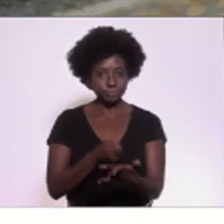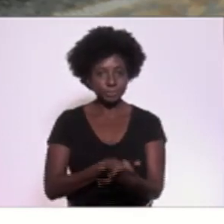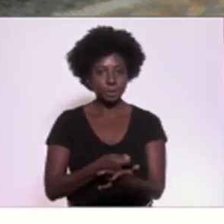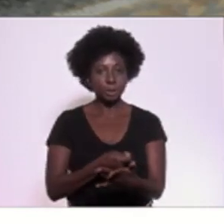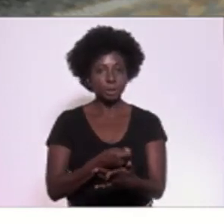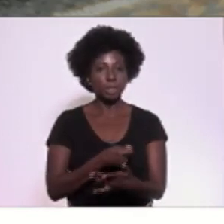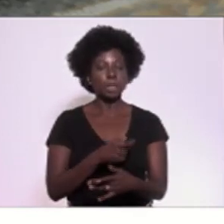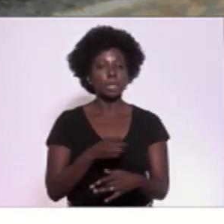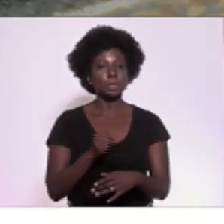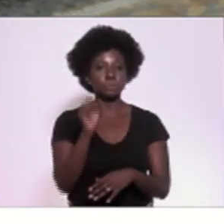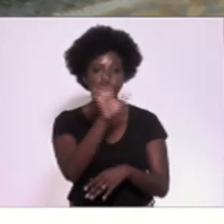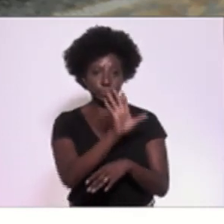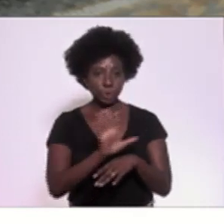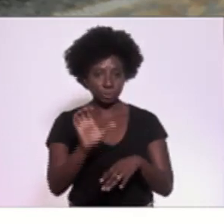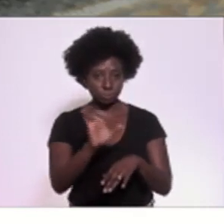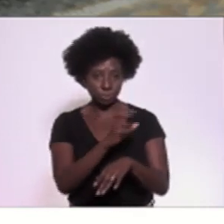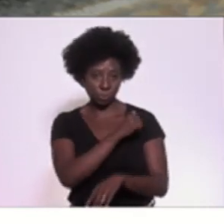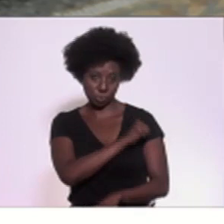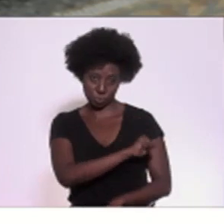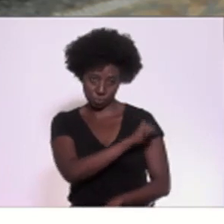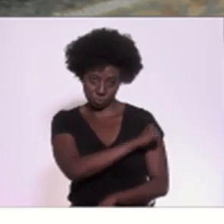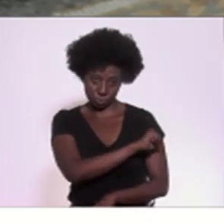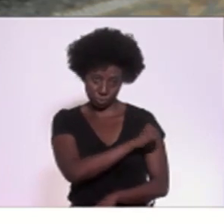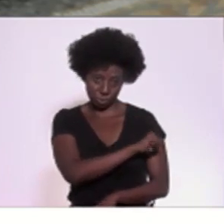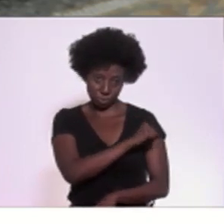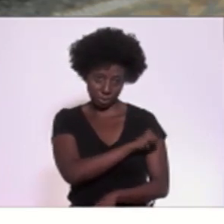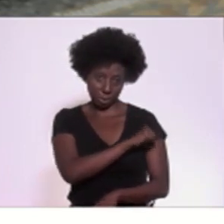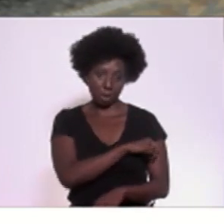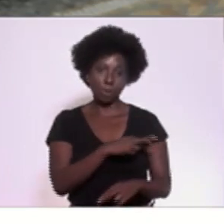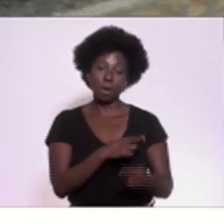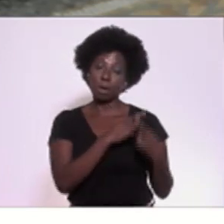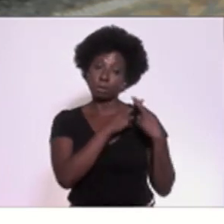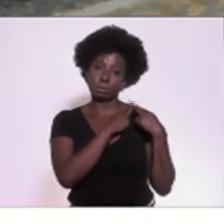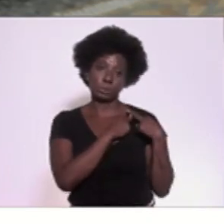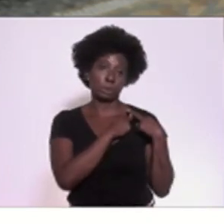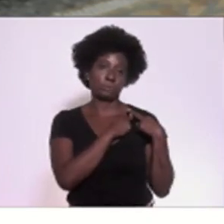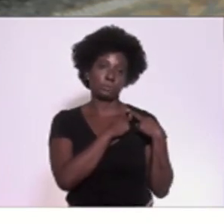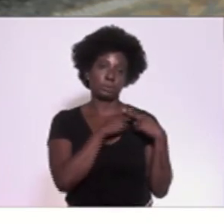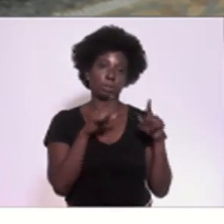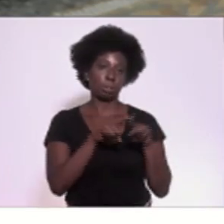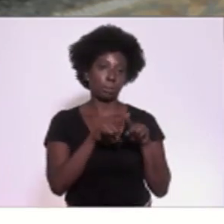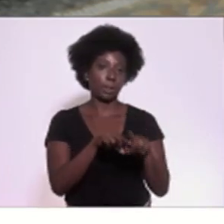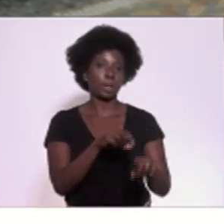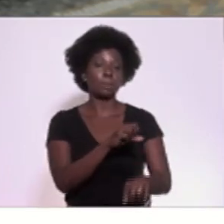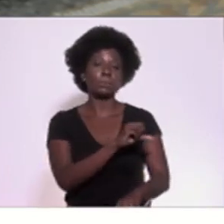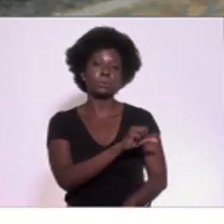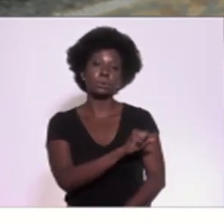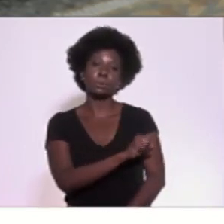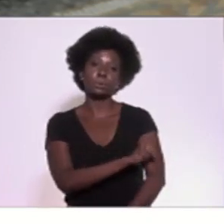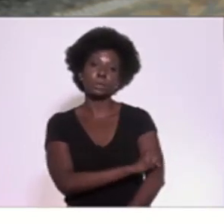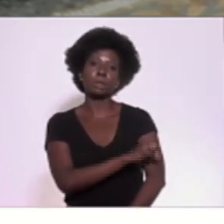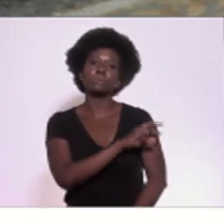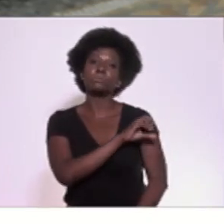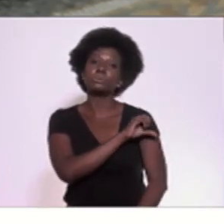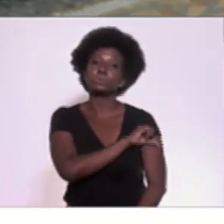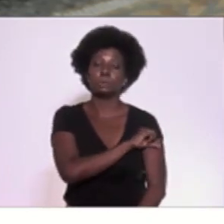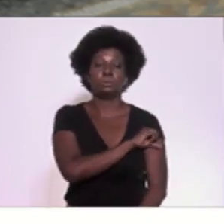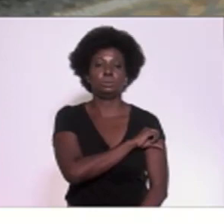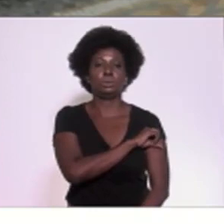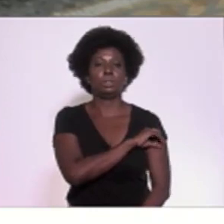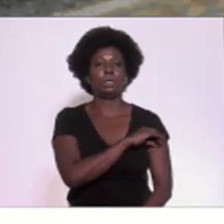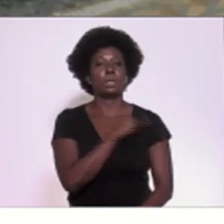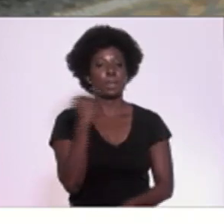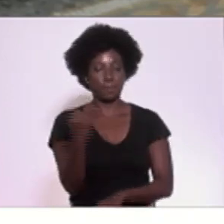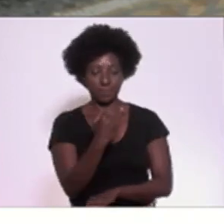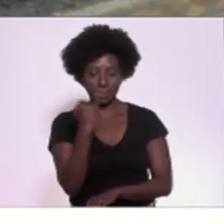ele é corresponsável pela oferta de ensino fundamental. Não é apenas o município. Nesse sentido, é muito salutar